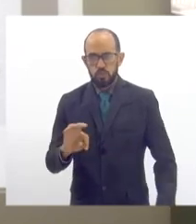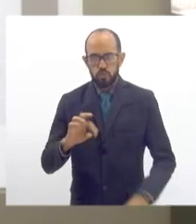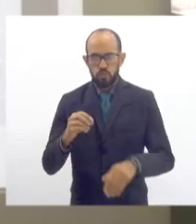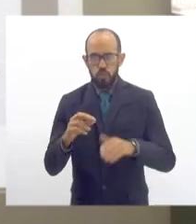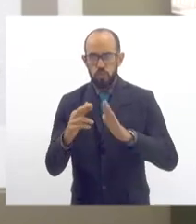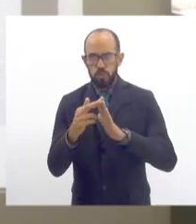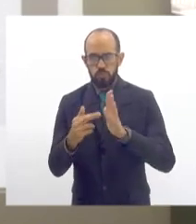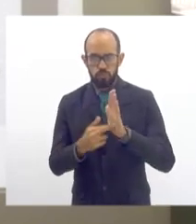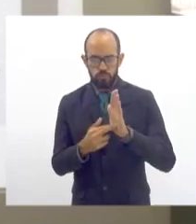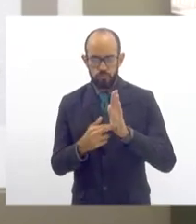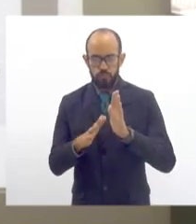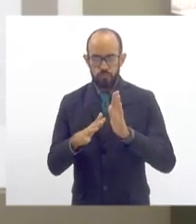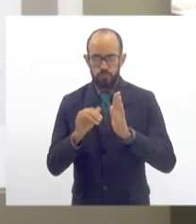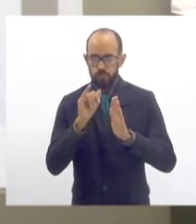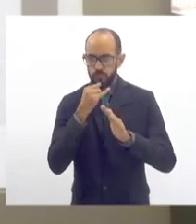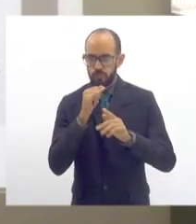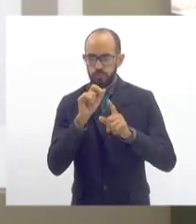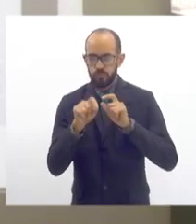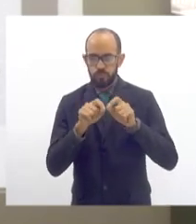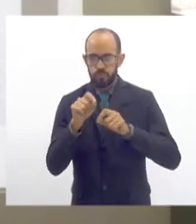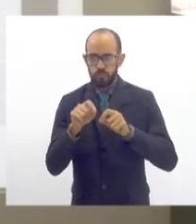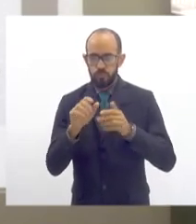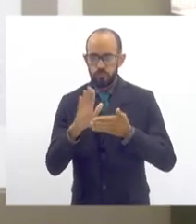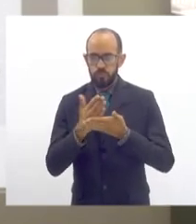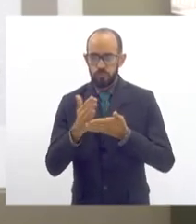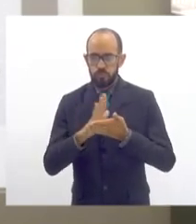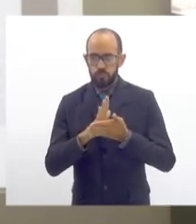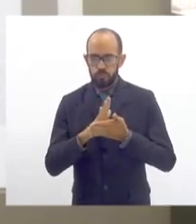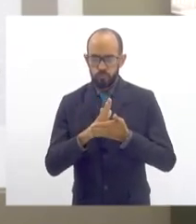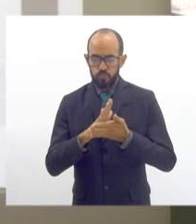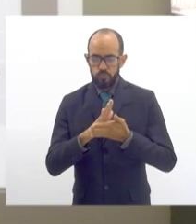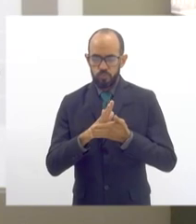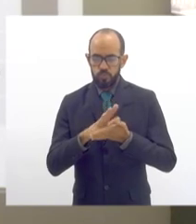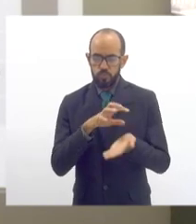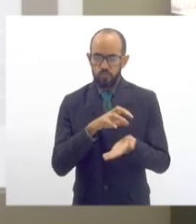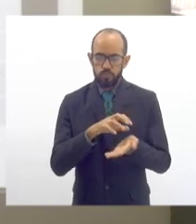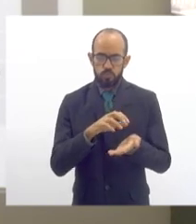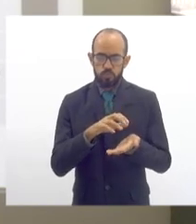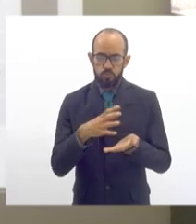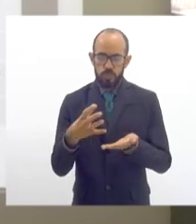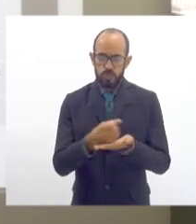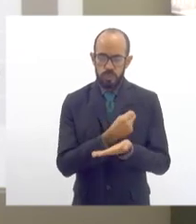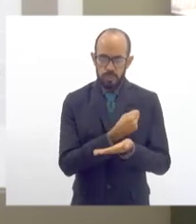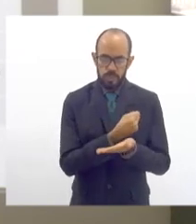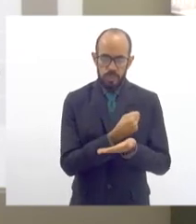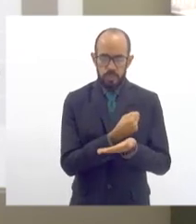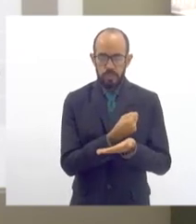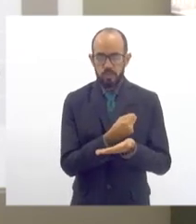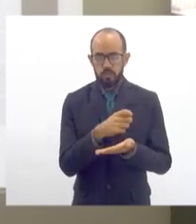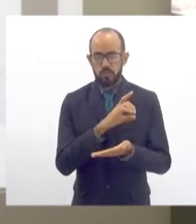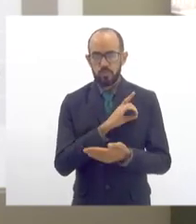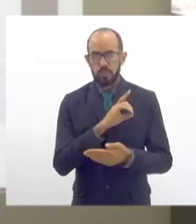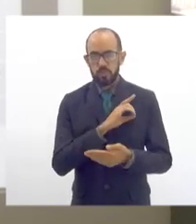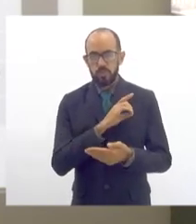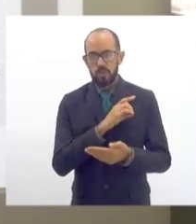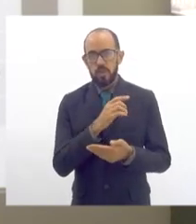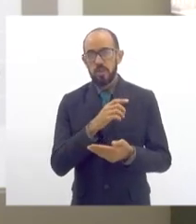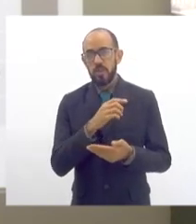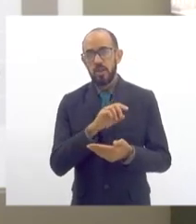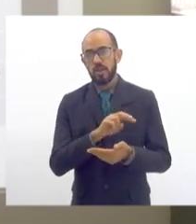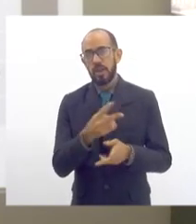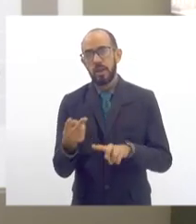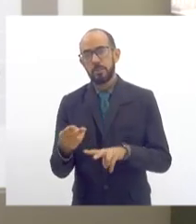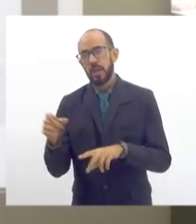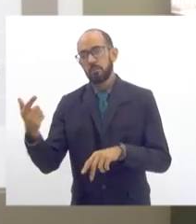e a gente vê que, infelizmente, boa parte da receita do DETRAN fica para, às vezes, outros órgãos,